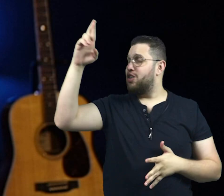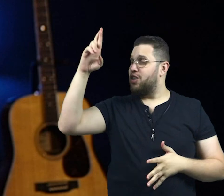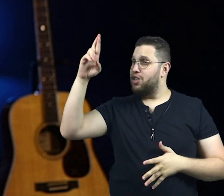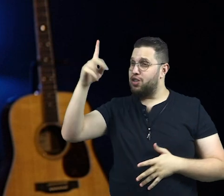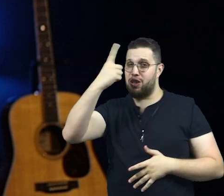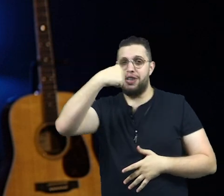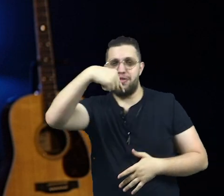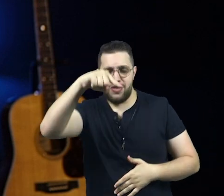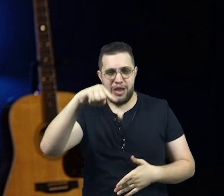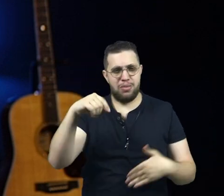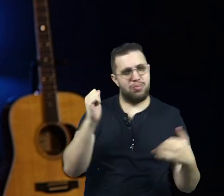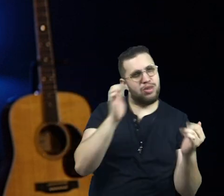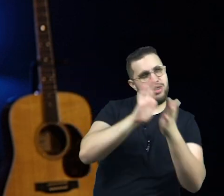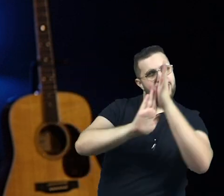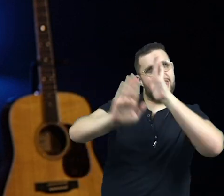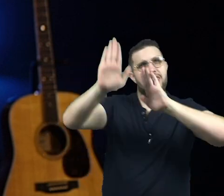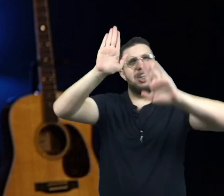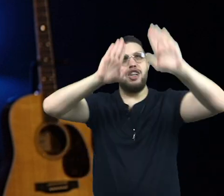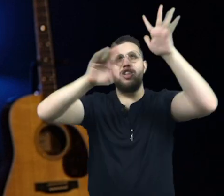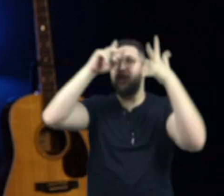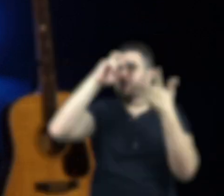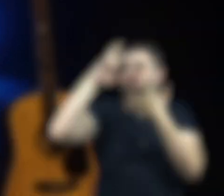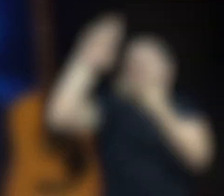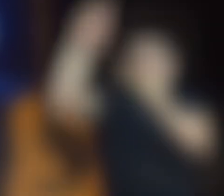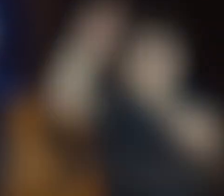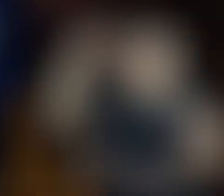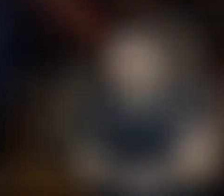adorar a nosso Pai Celestial. Glória a Deus.